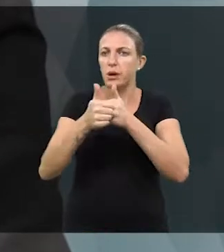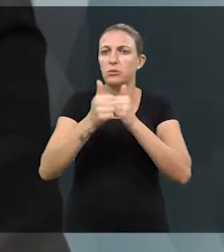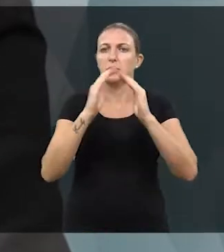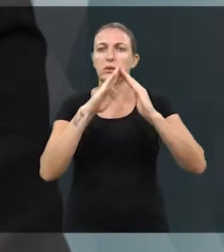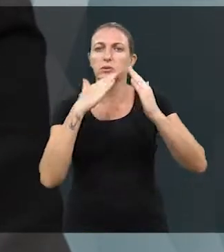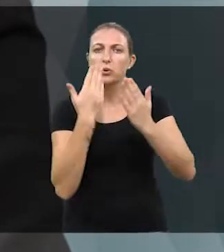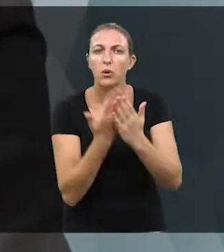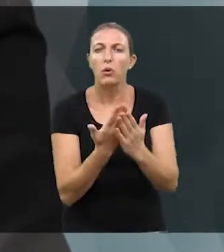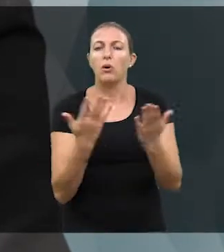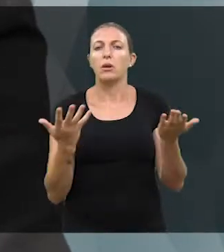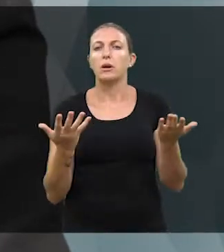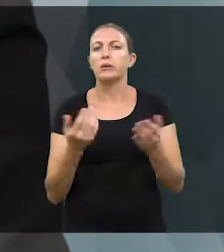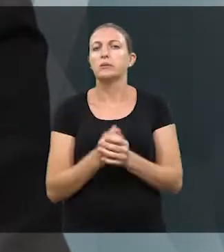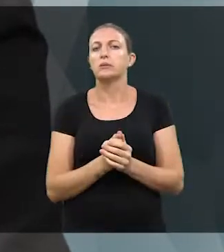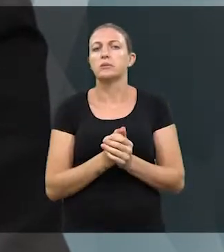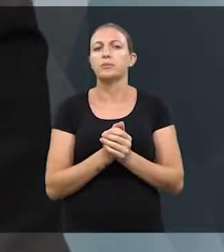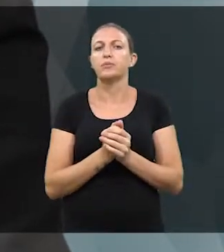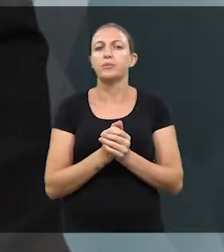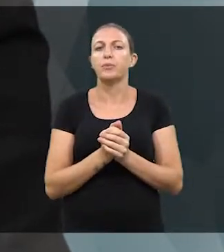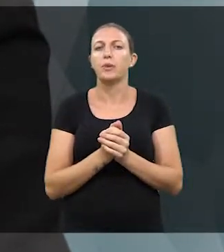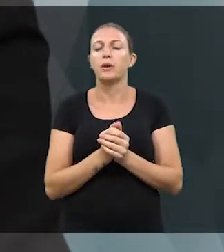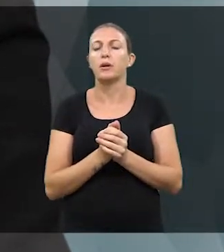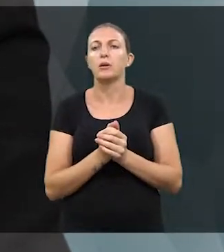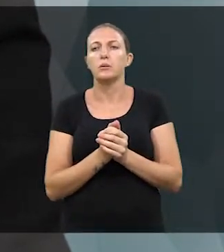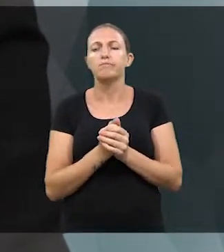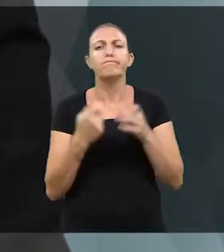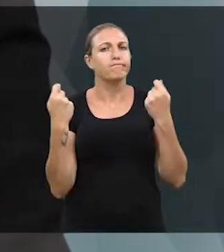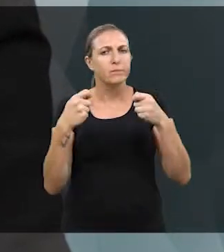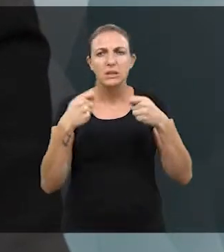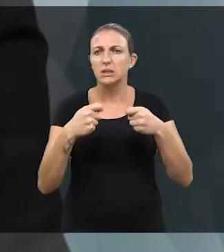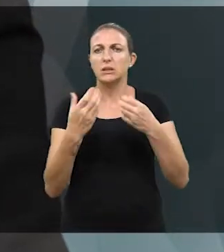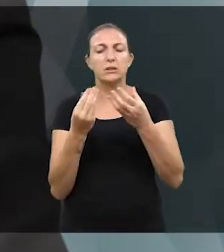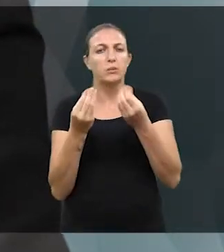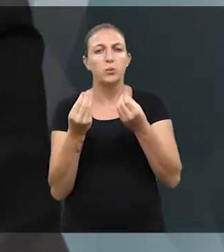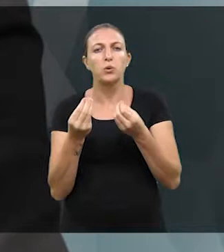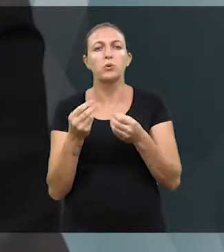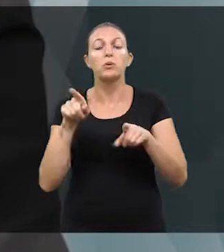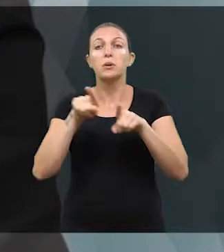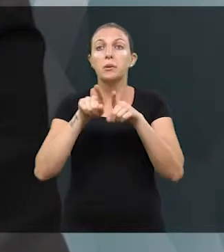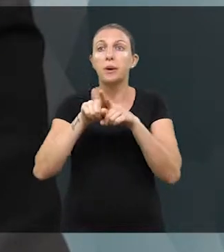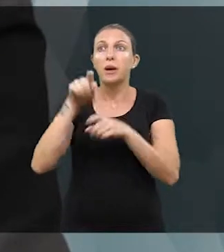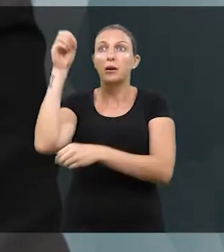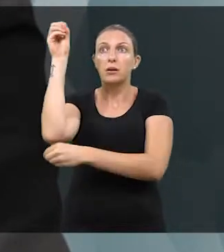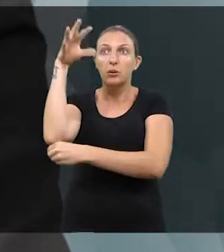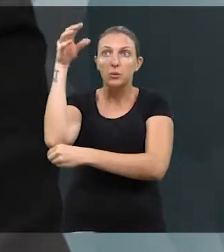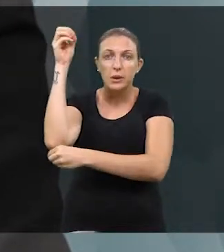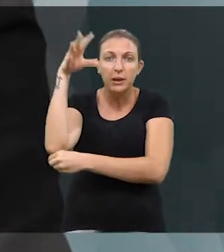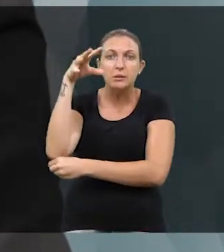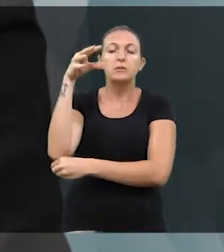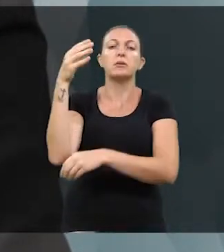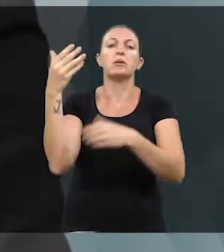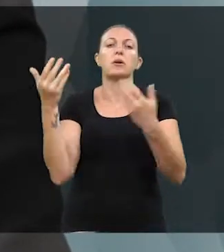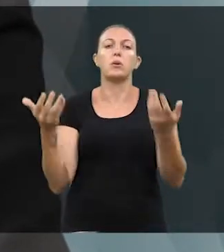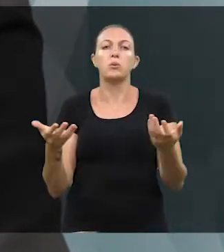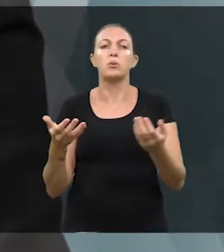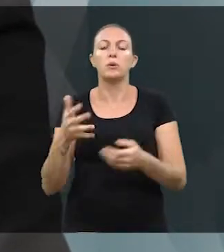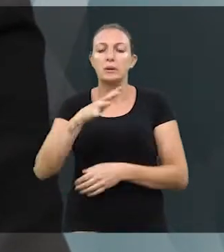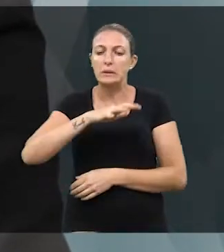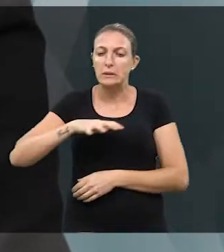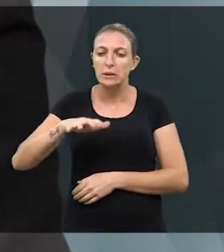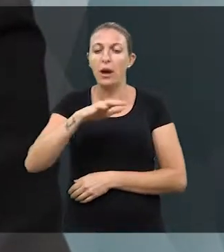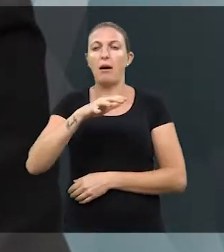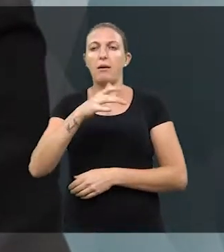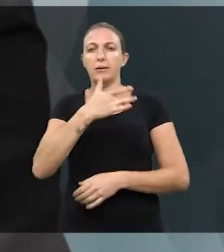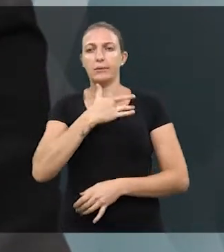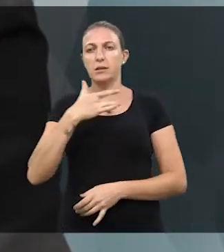nem e isso é uma coisa assim que tem uma grande ele procura na iluminação pública enfim né e na área da saúde